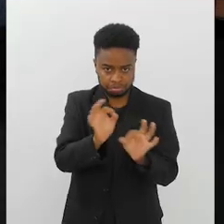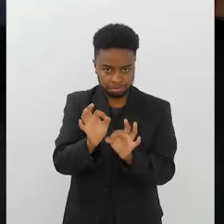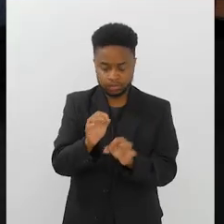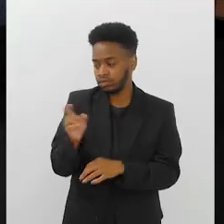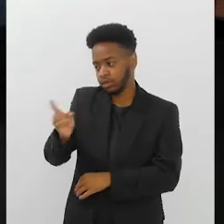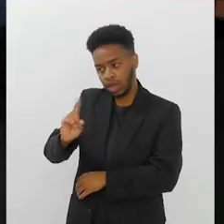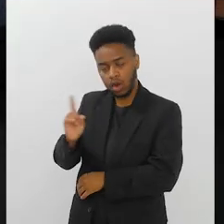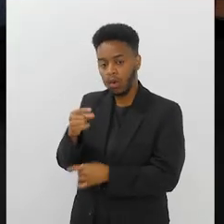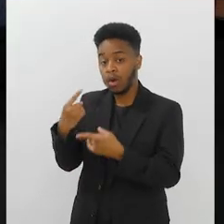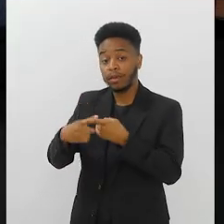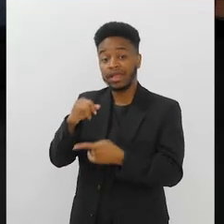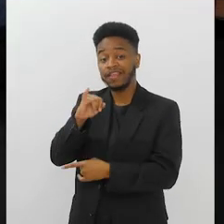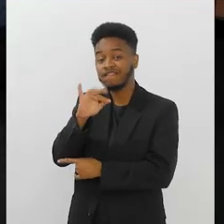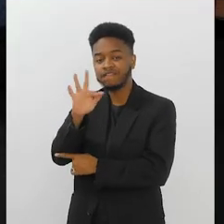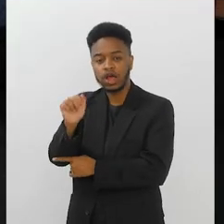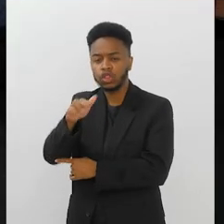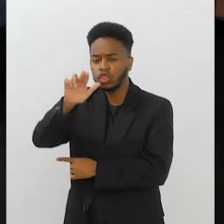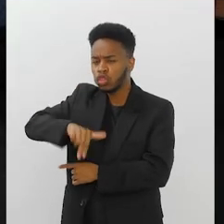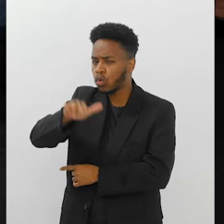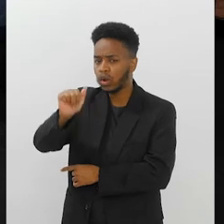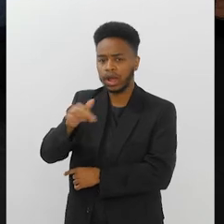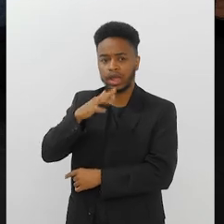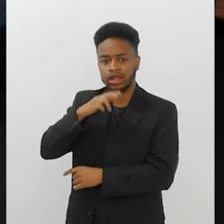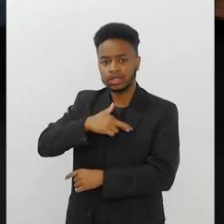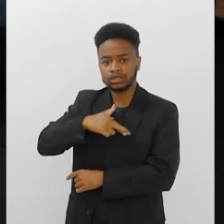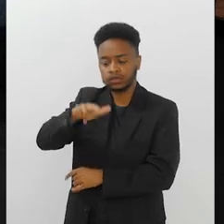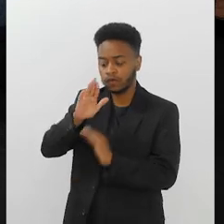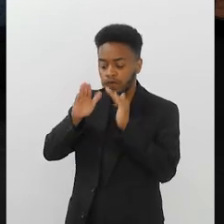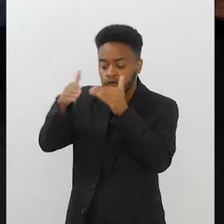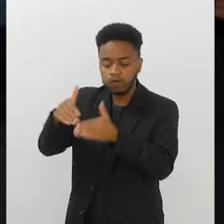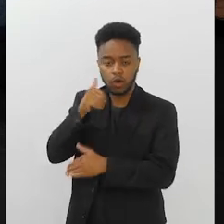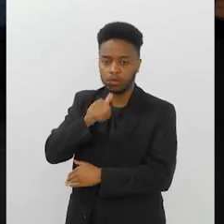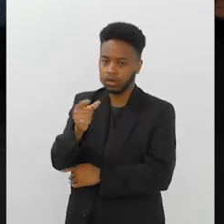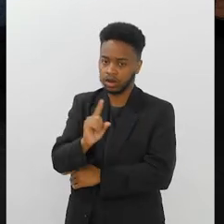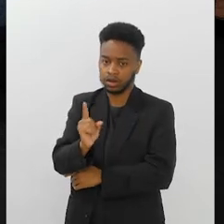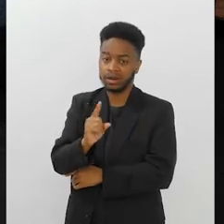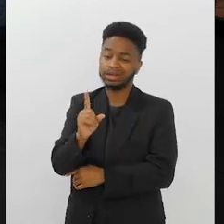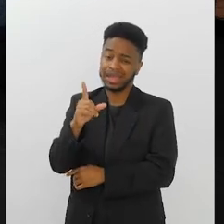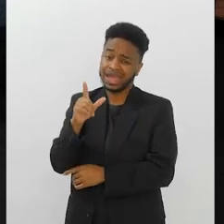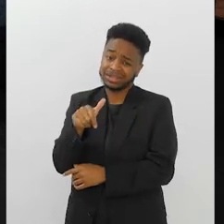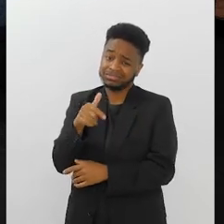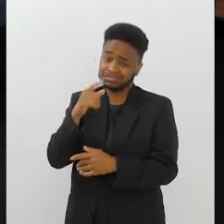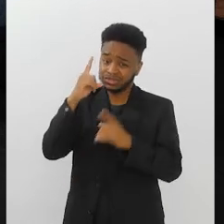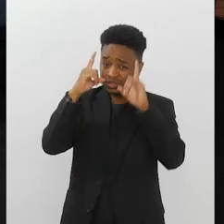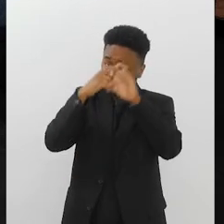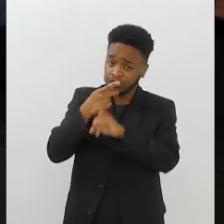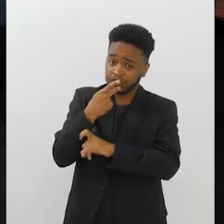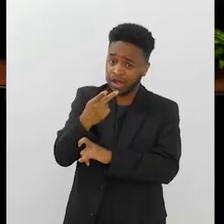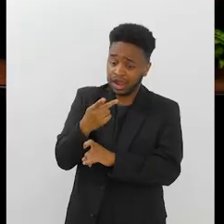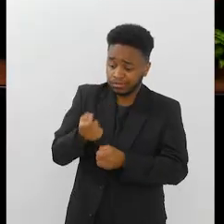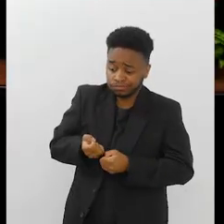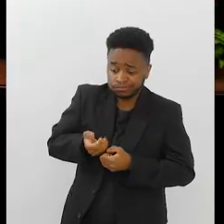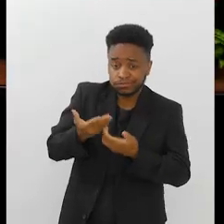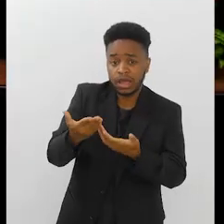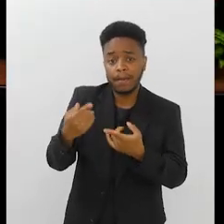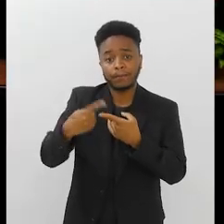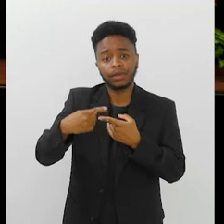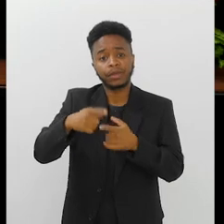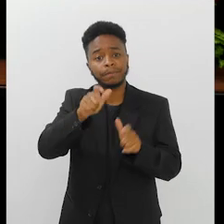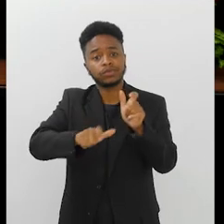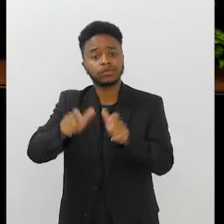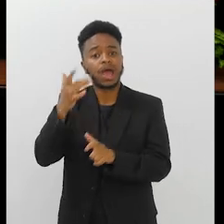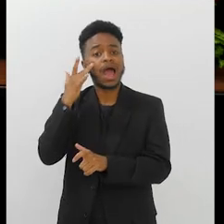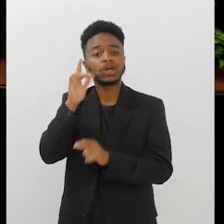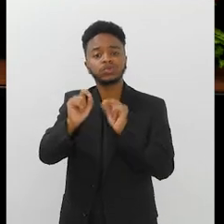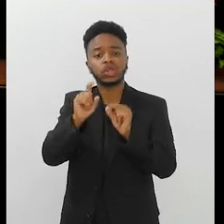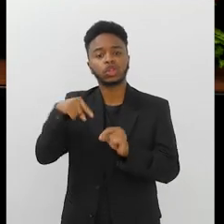a a ifá Nunca será uma religião para as mulheres é muito polêmico dizer isso porque as pessoas acham